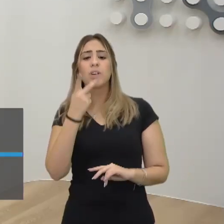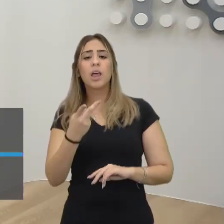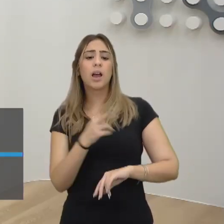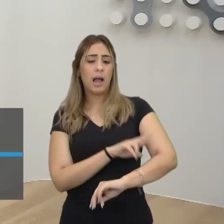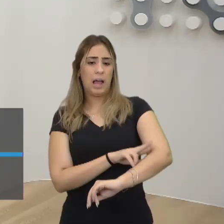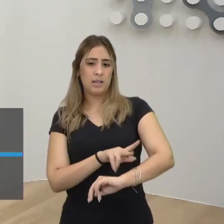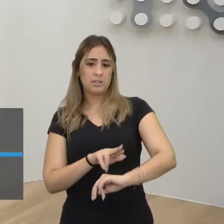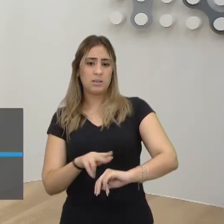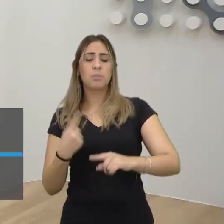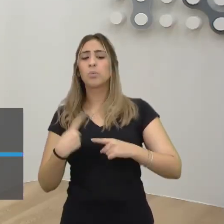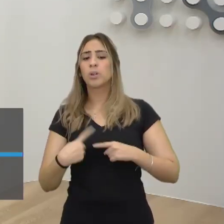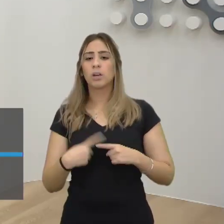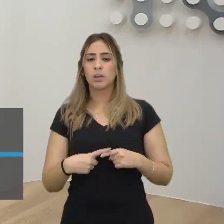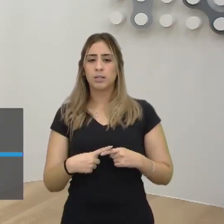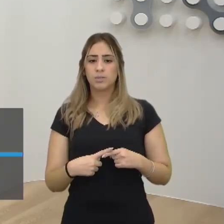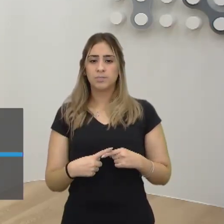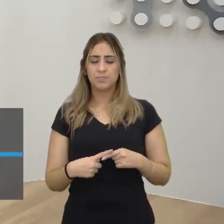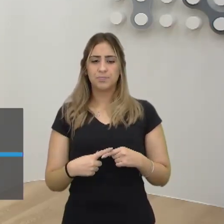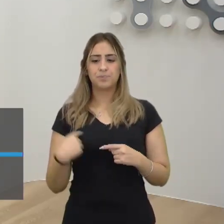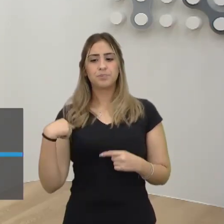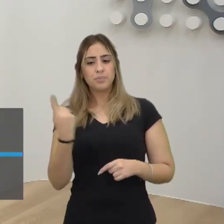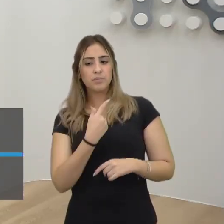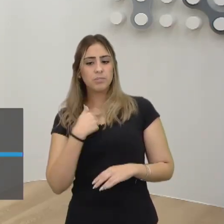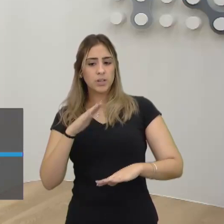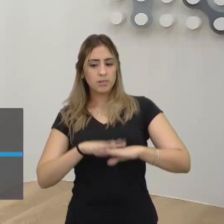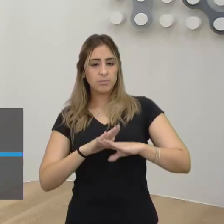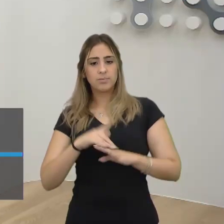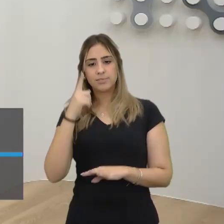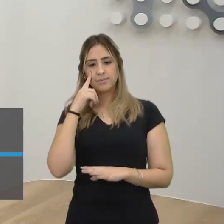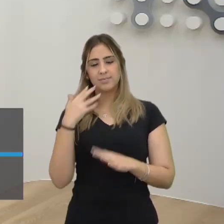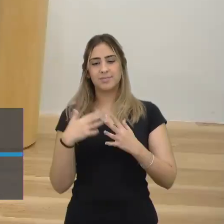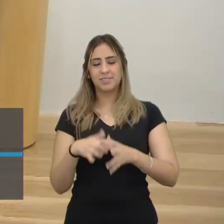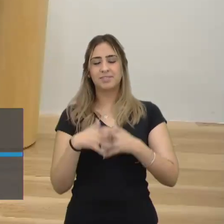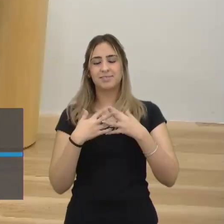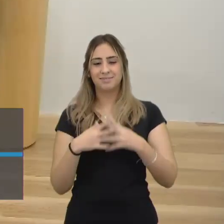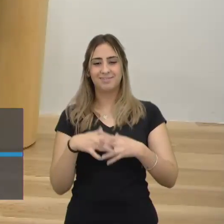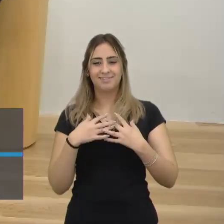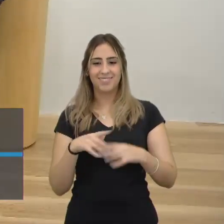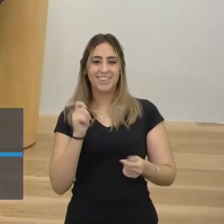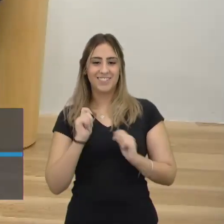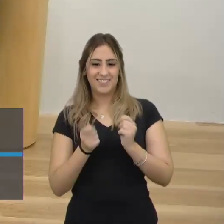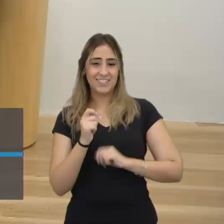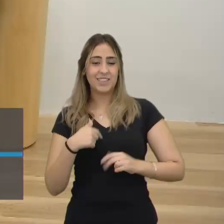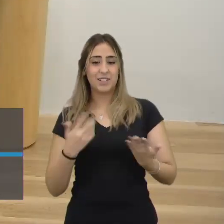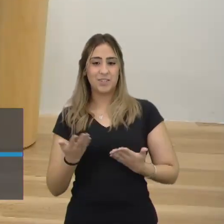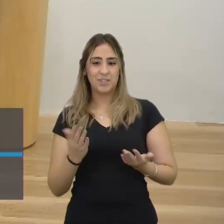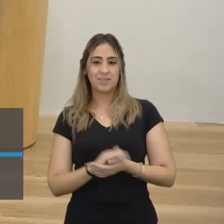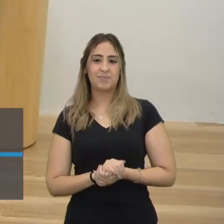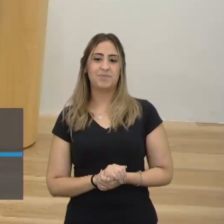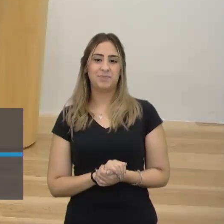raça? Para isso, a gente vai para o Momento Cabeção. Vamos lá, então?